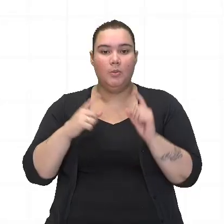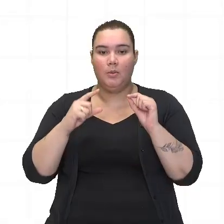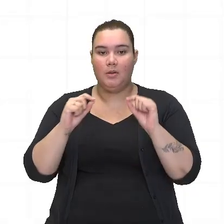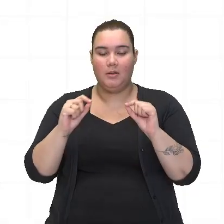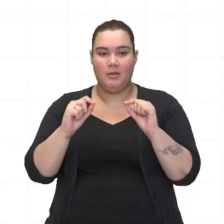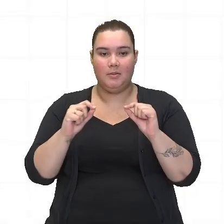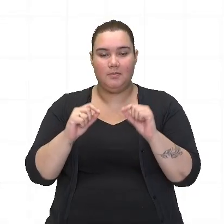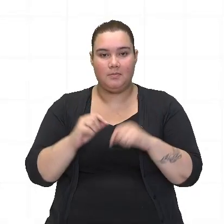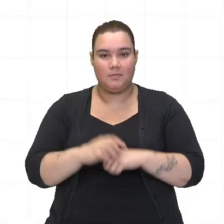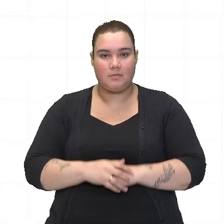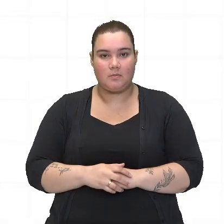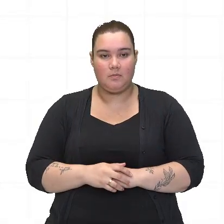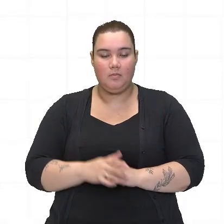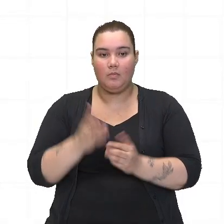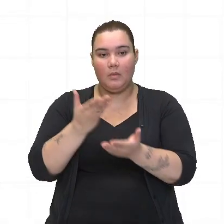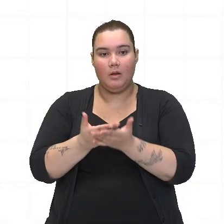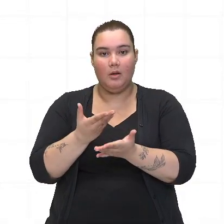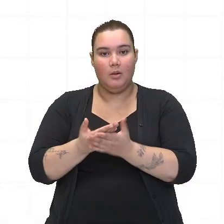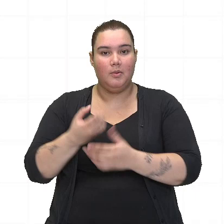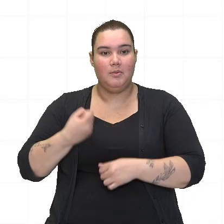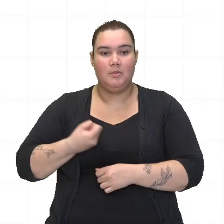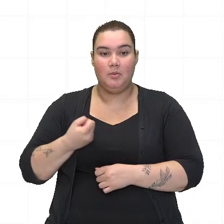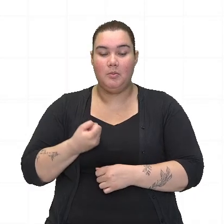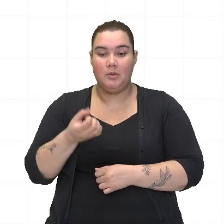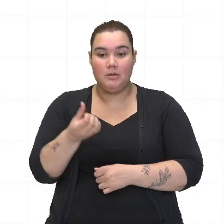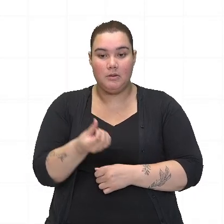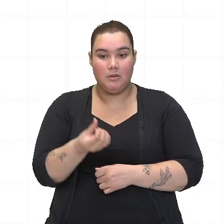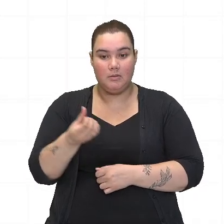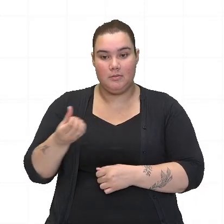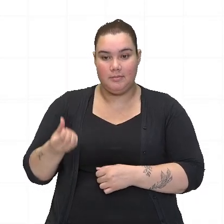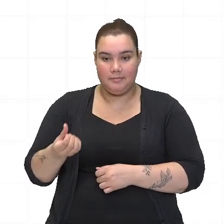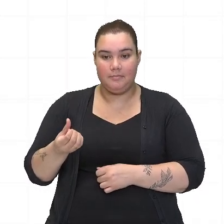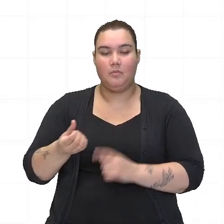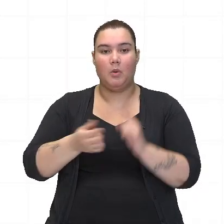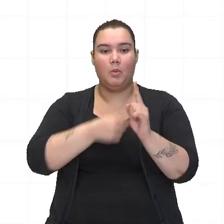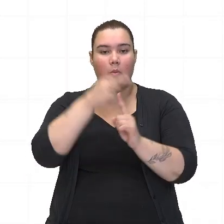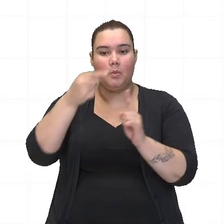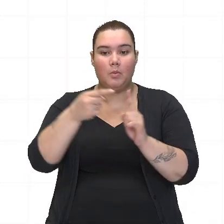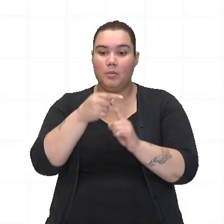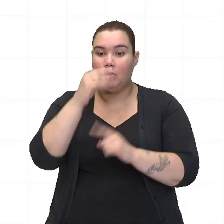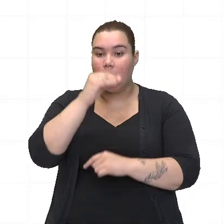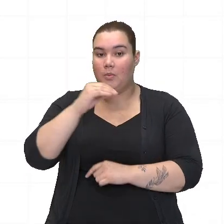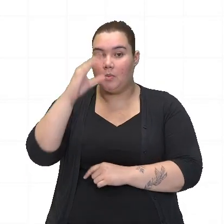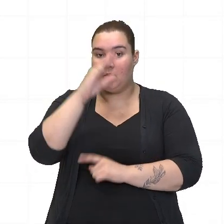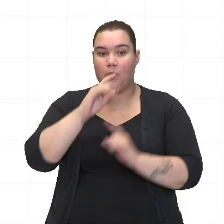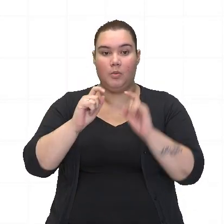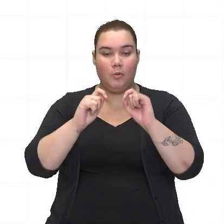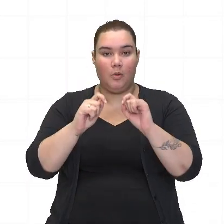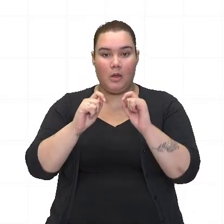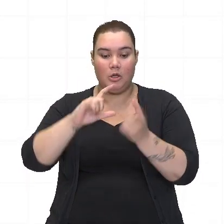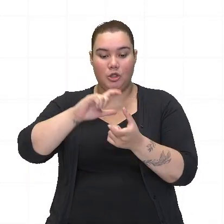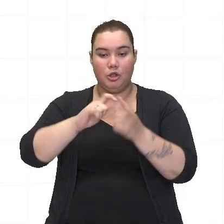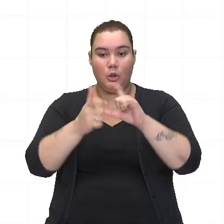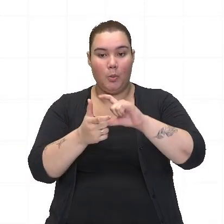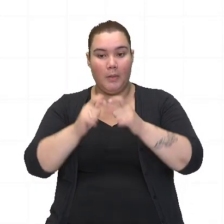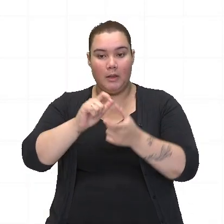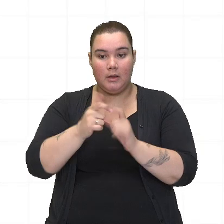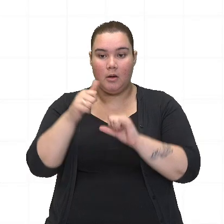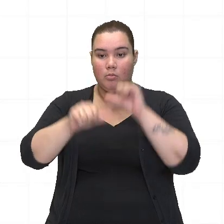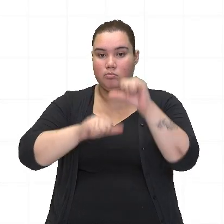seguinte: aula de número 66, objeto de conhecimento, transformações